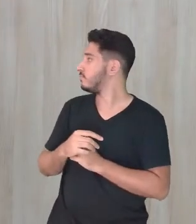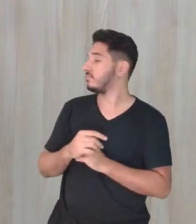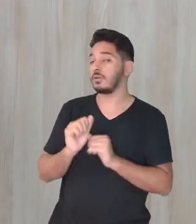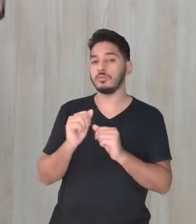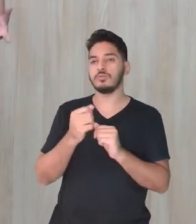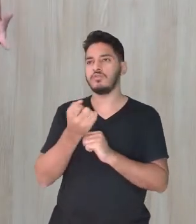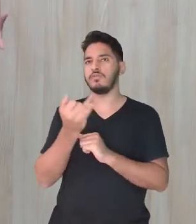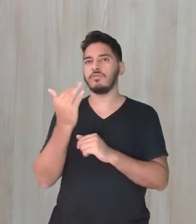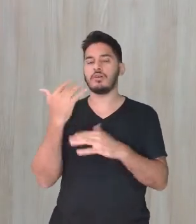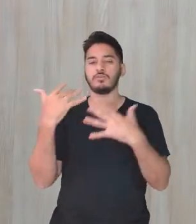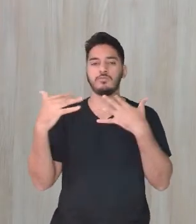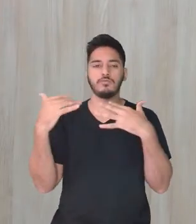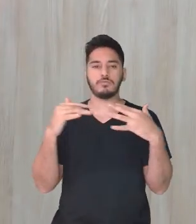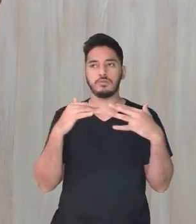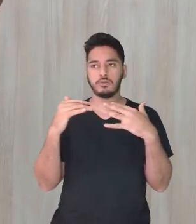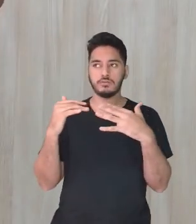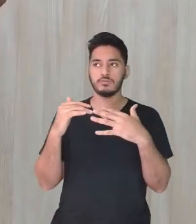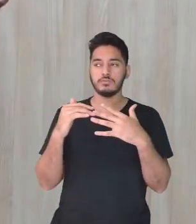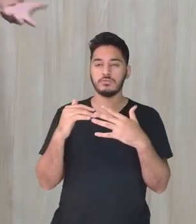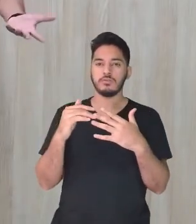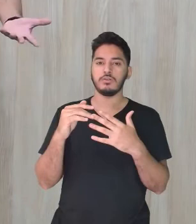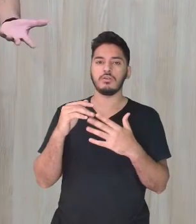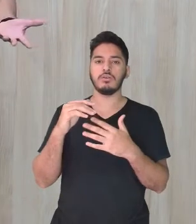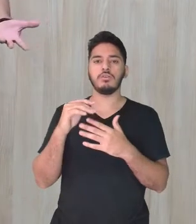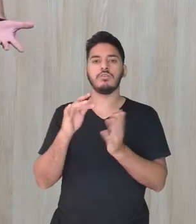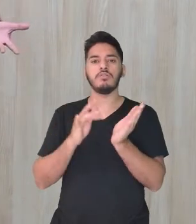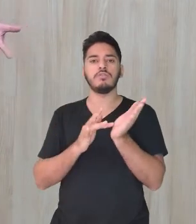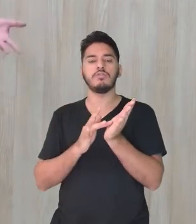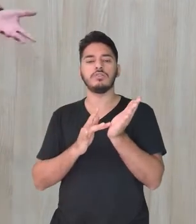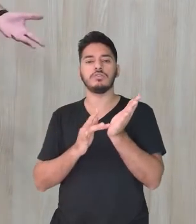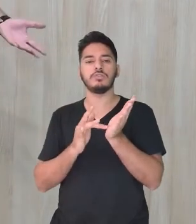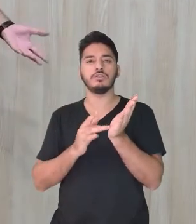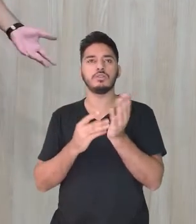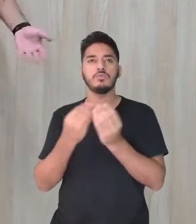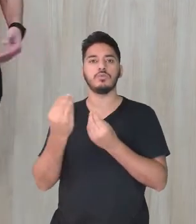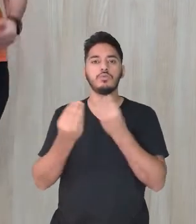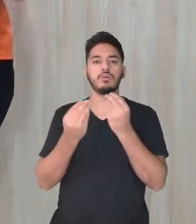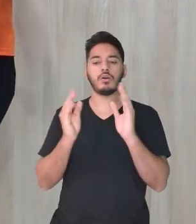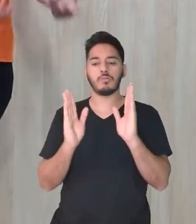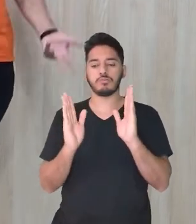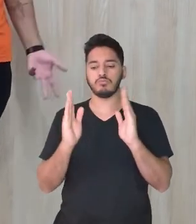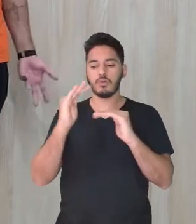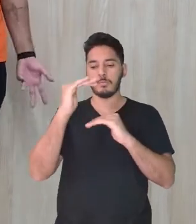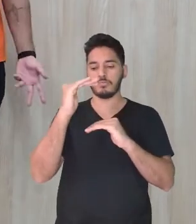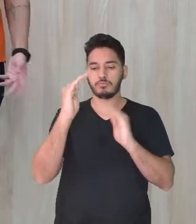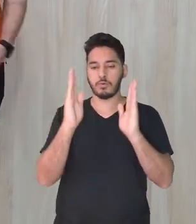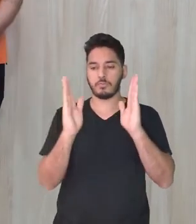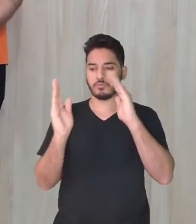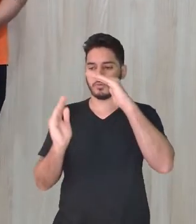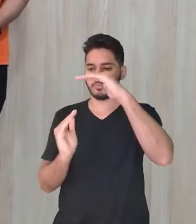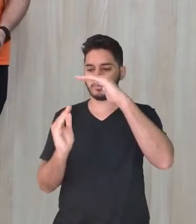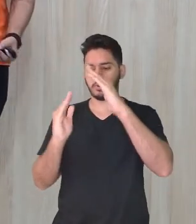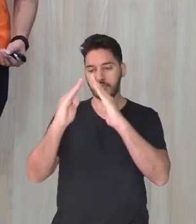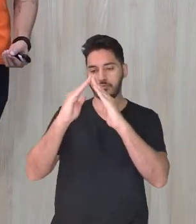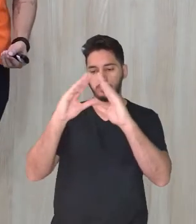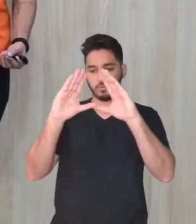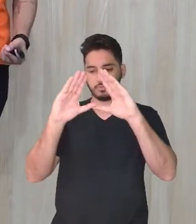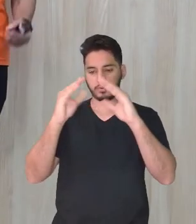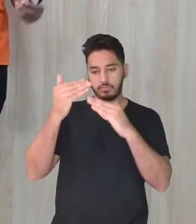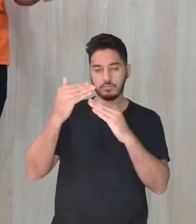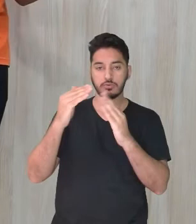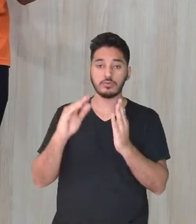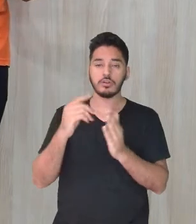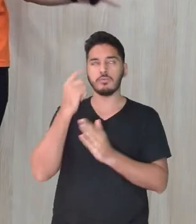diversos movimentos ali, simulando formas geométricas que me dão uma coreografia. Então, ele pensou assim,